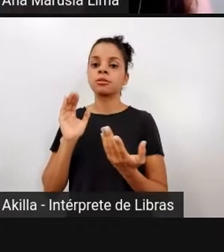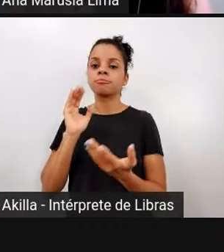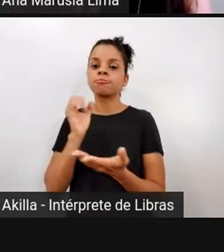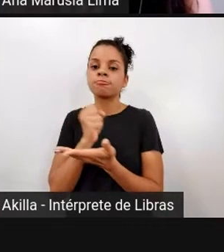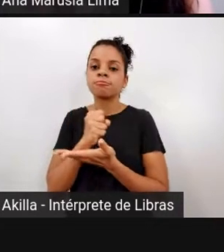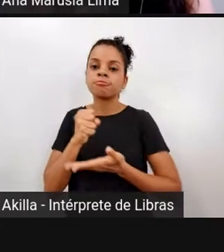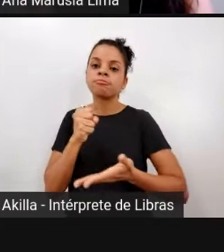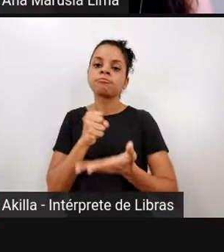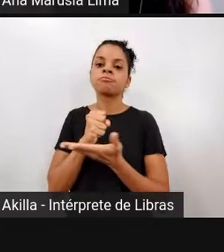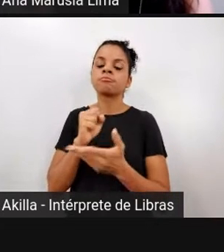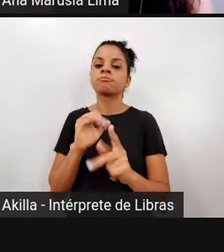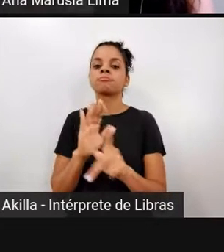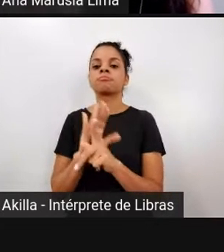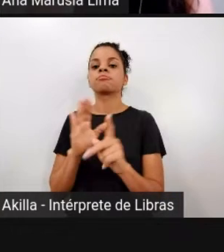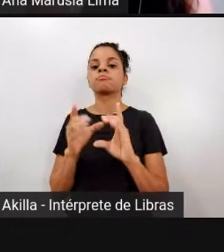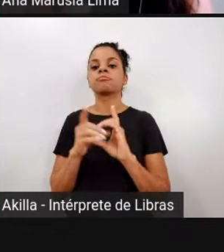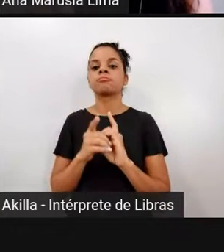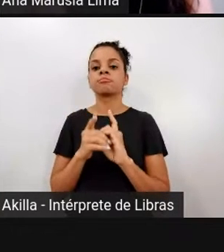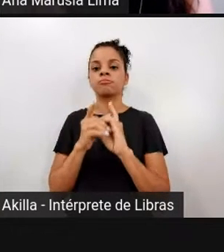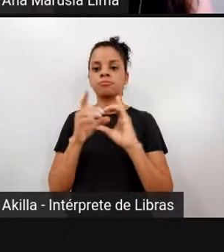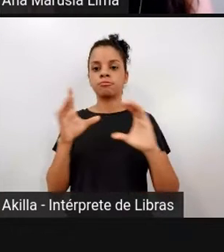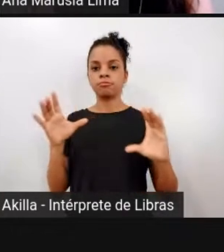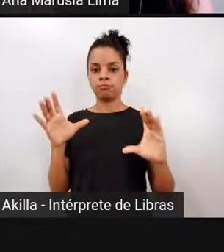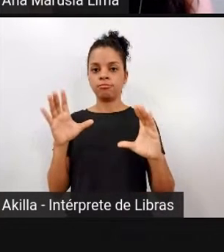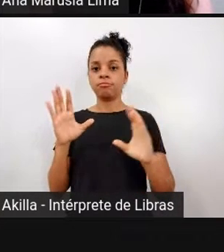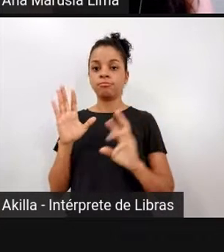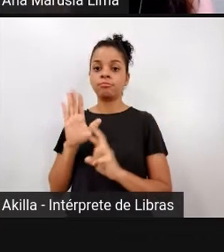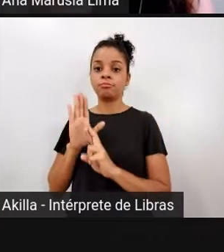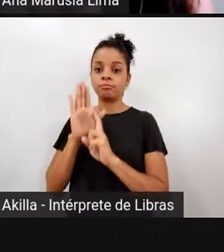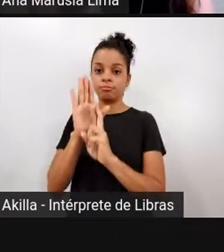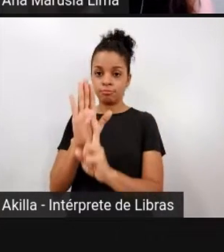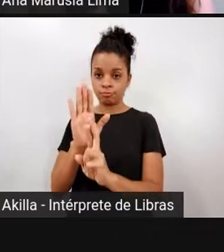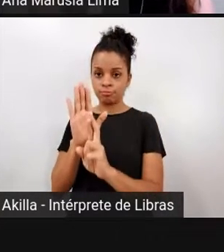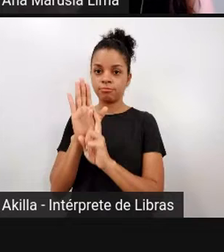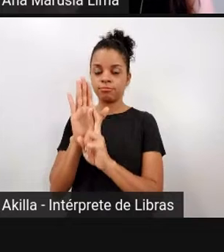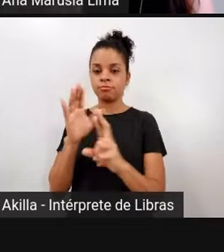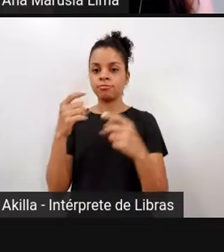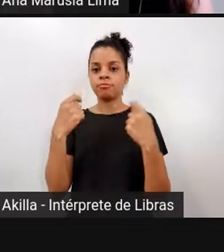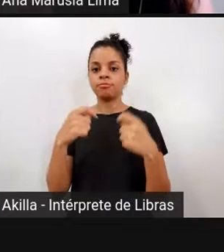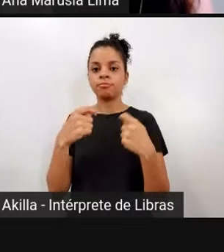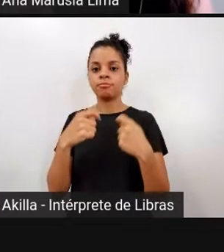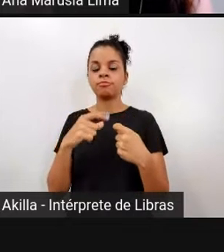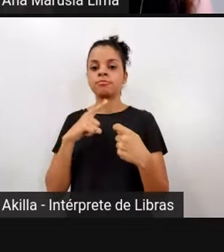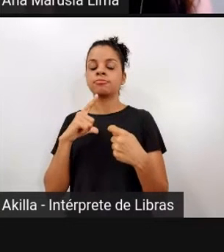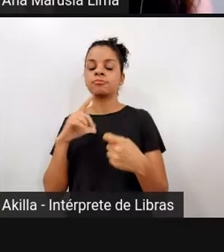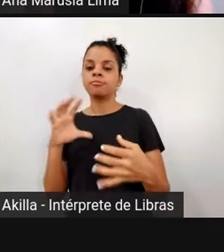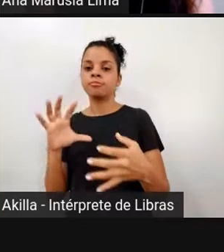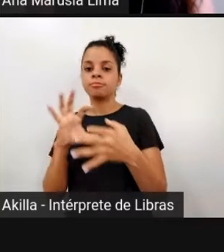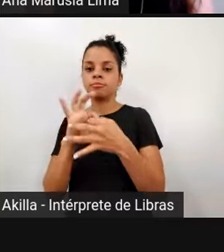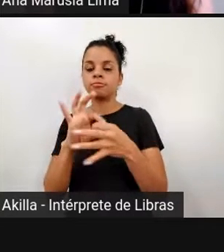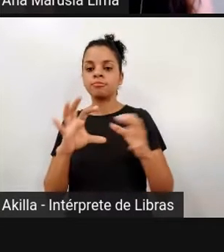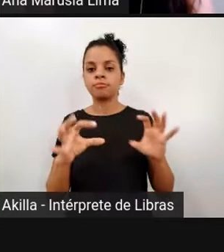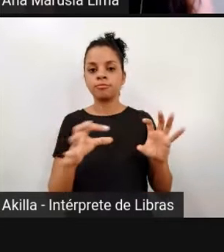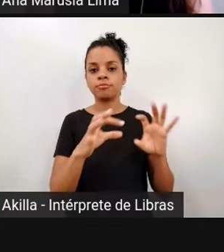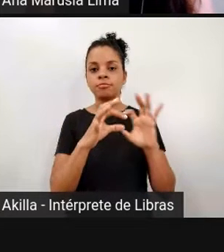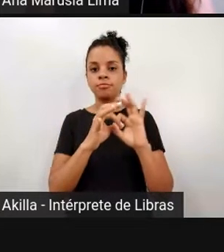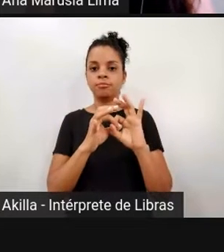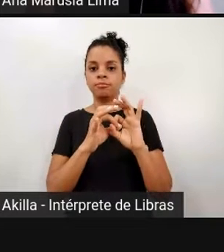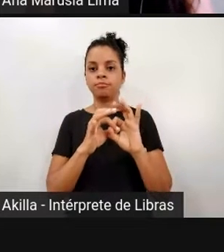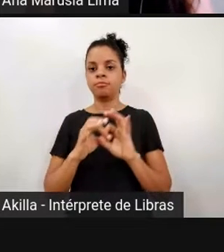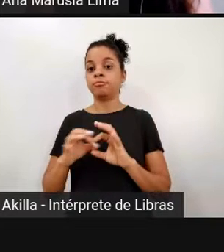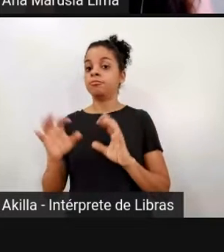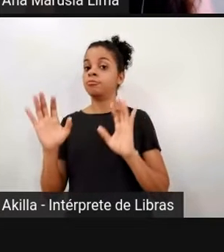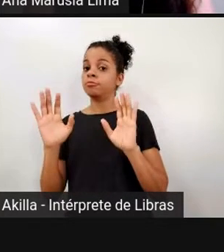democracia representativa, em que precisamos de conectores entre cidadãos e representantes eleitos. E a